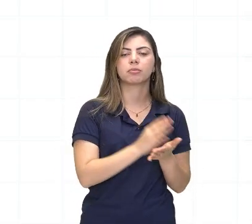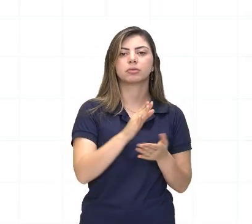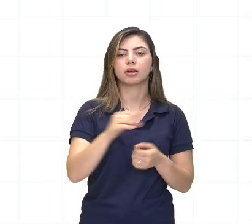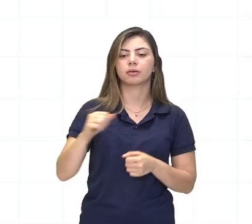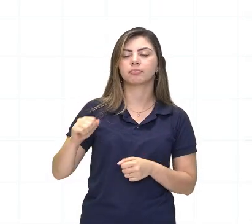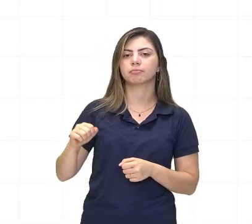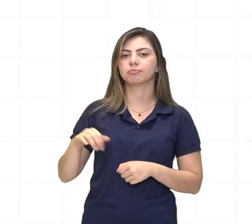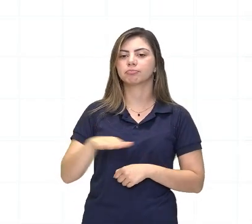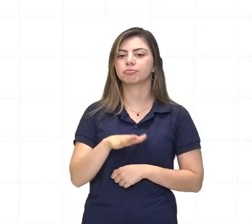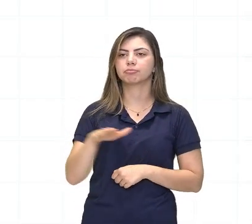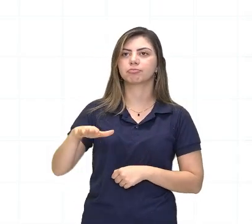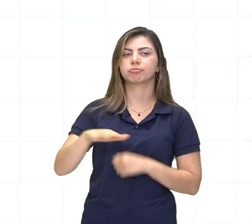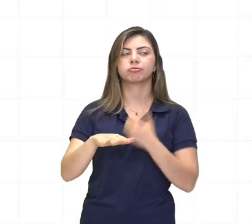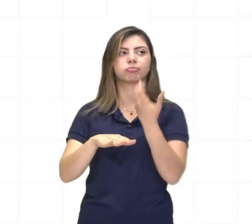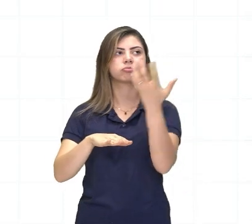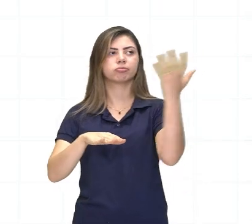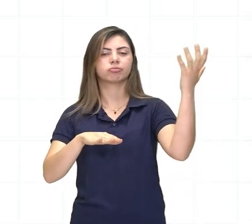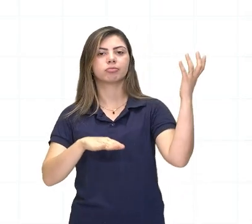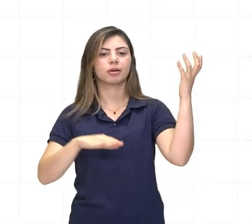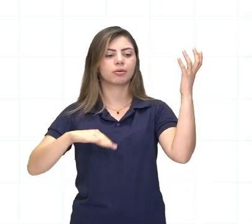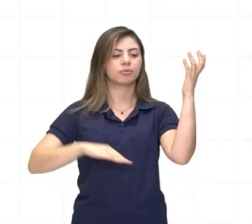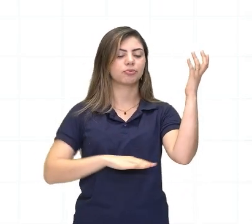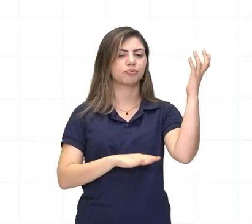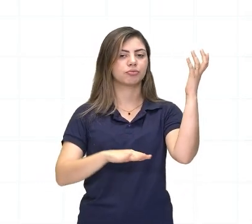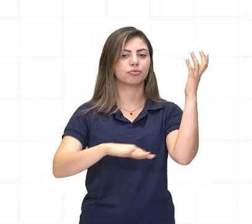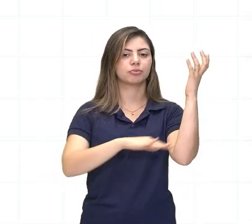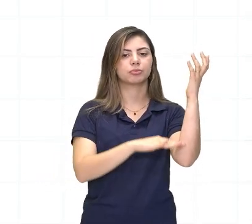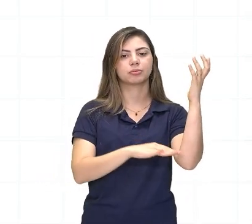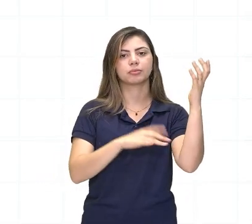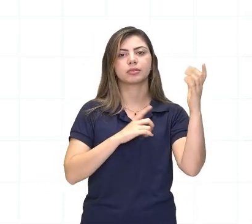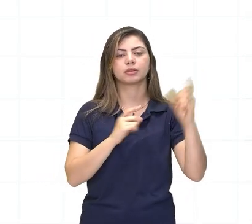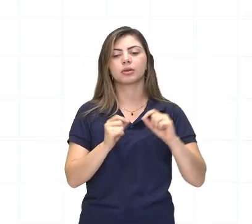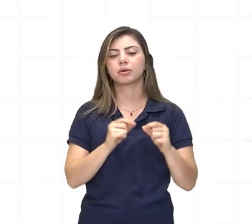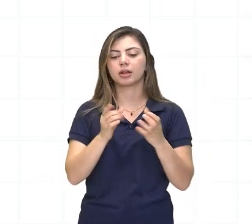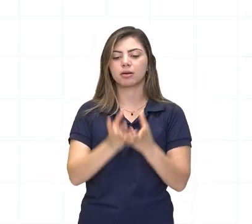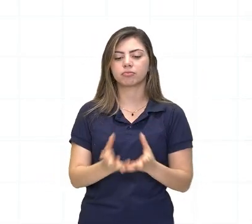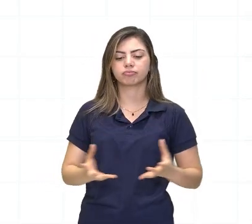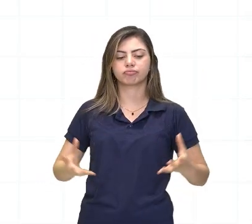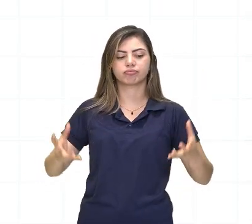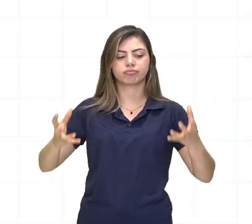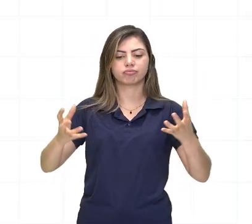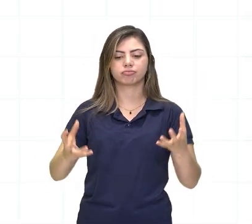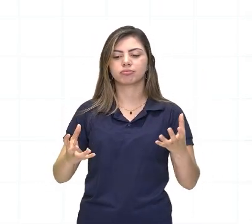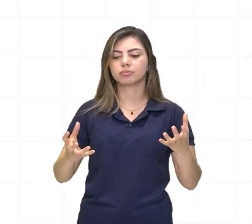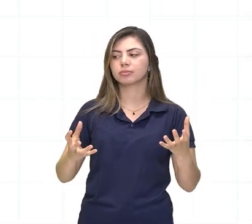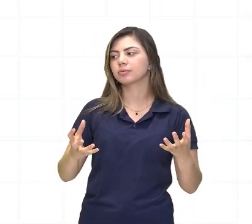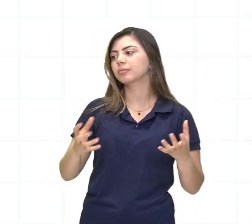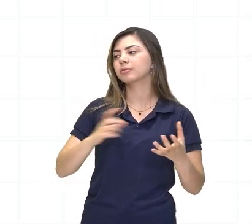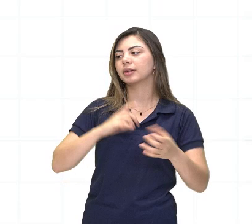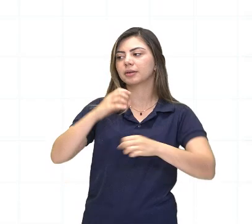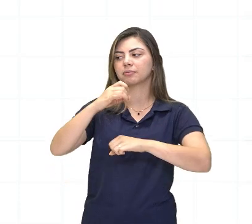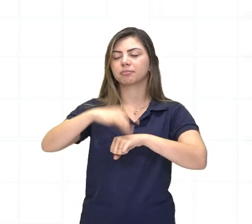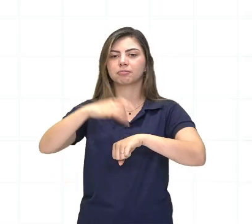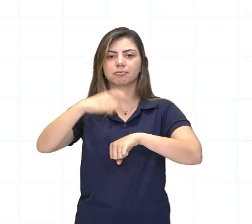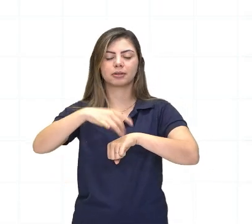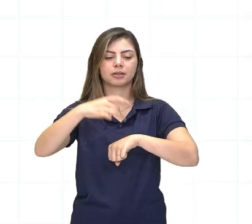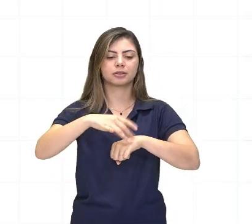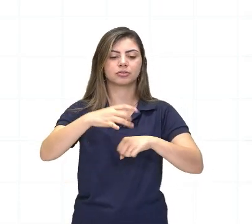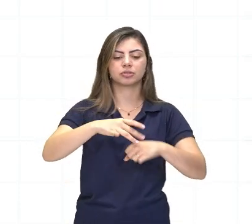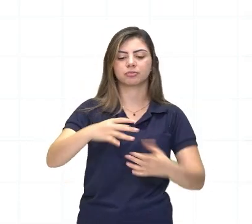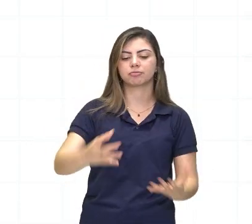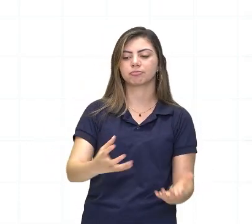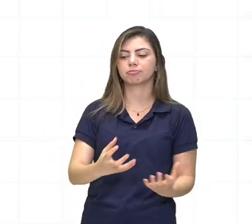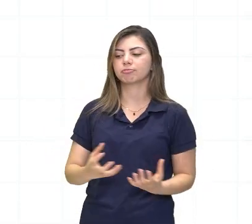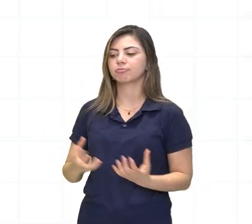debaixo de uma mangueira atrás da sua casa e retira 2 grandes melancias da caçamba. Não é muito bom num texto de Enem,